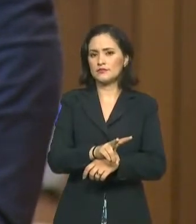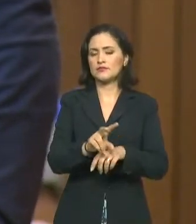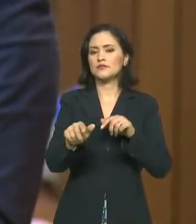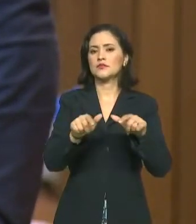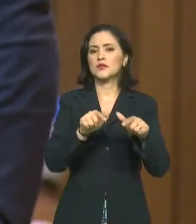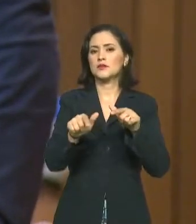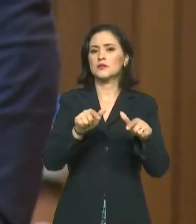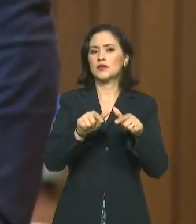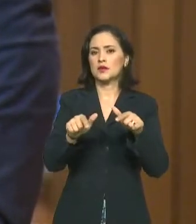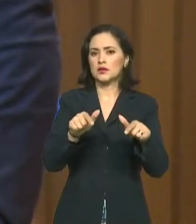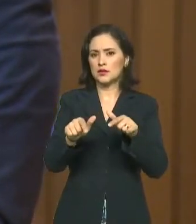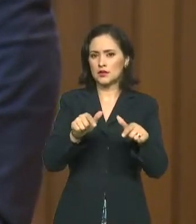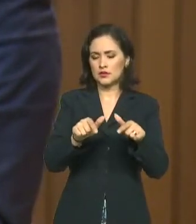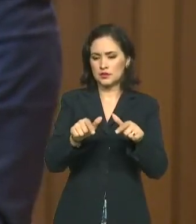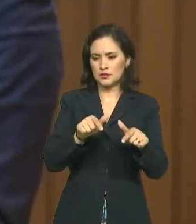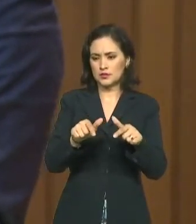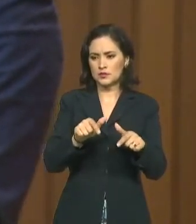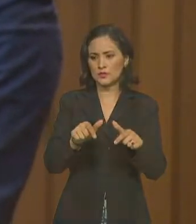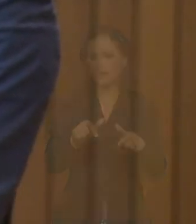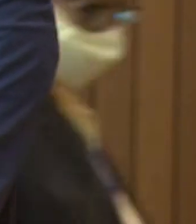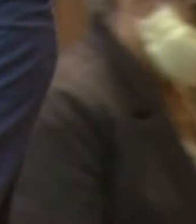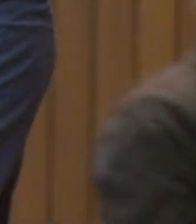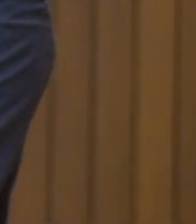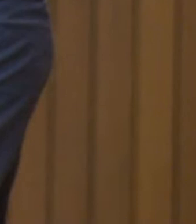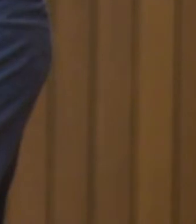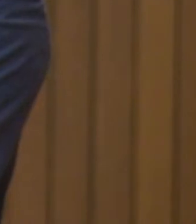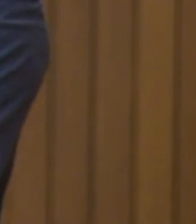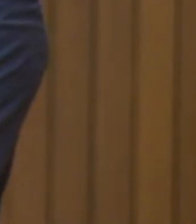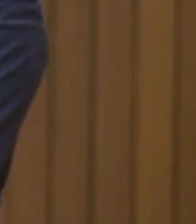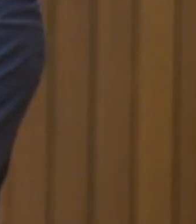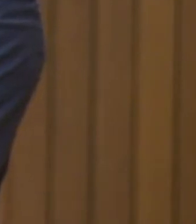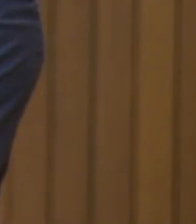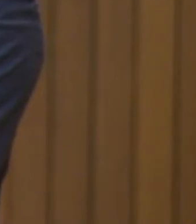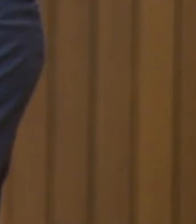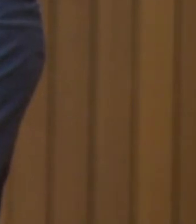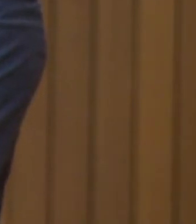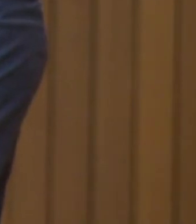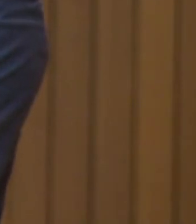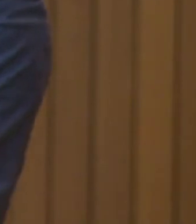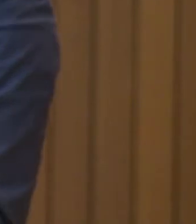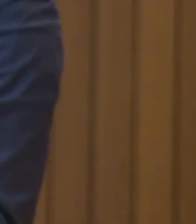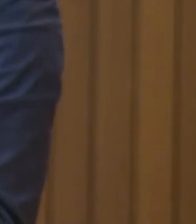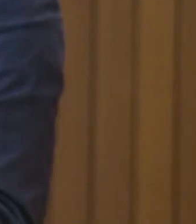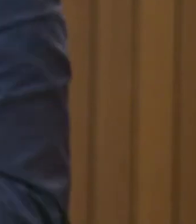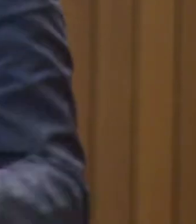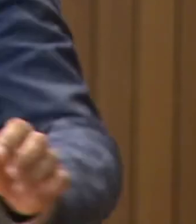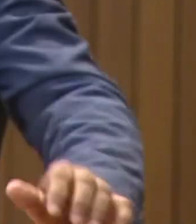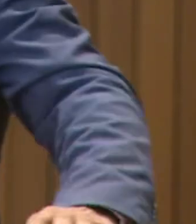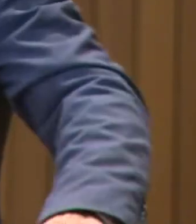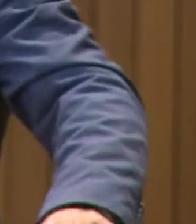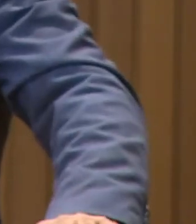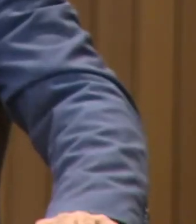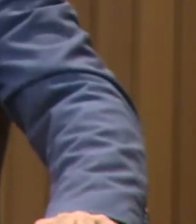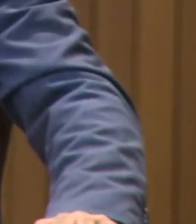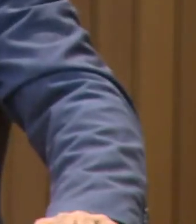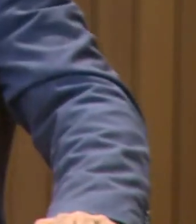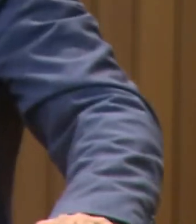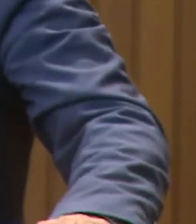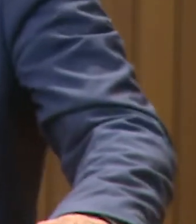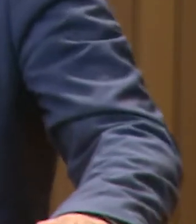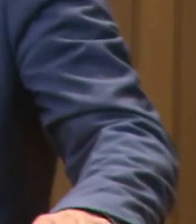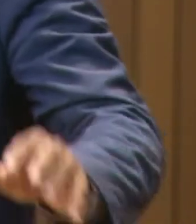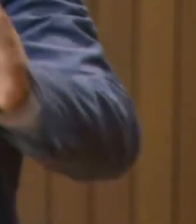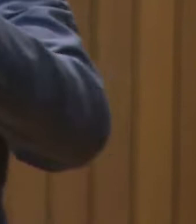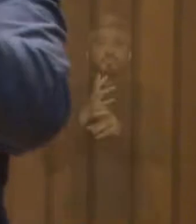cargos ocupados por servidores efetivos. E temos aproximadamente 69 mil